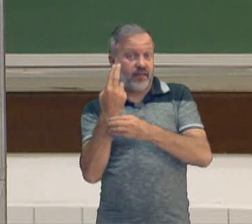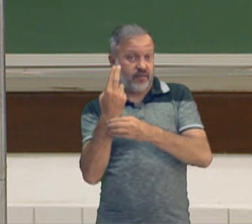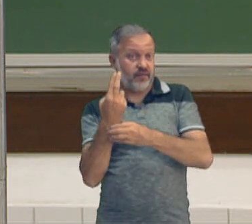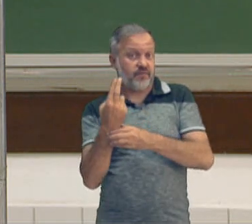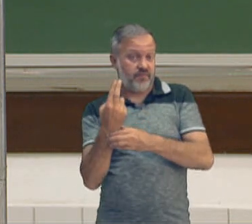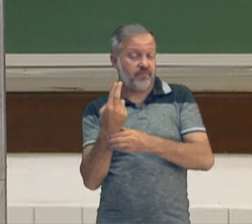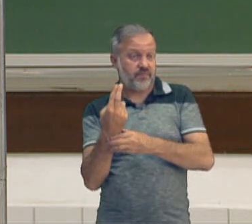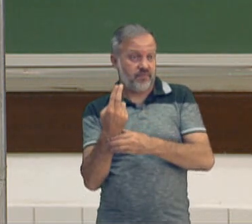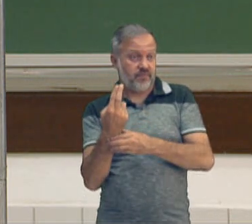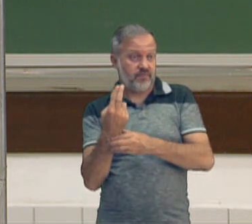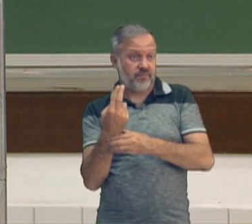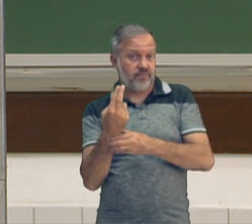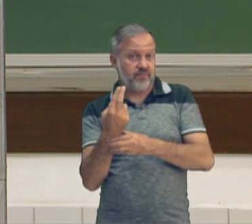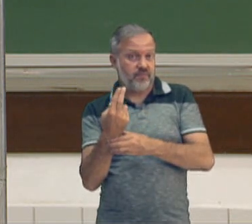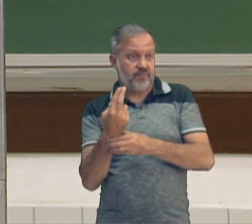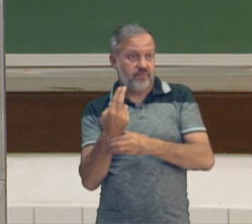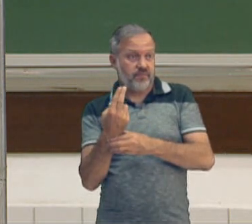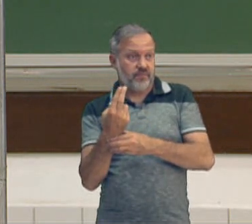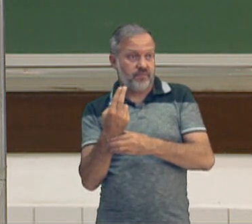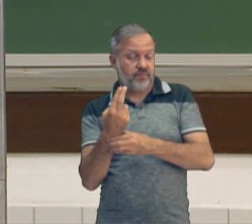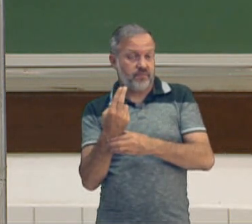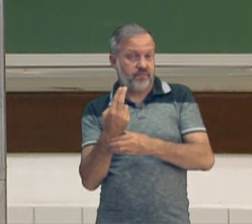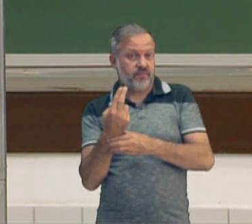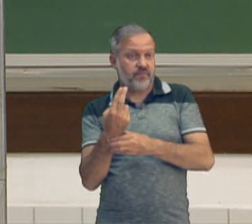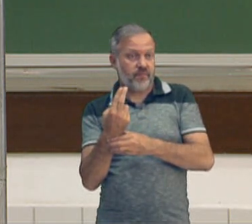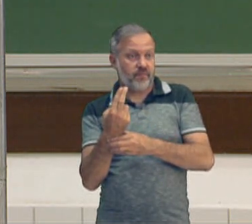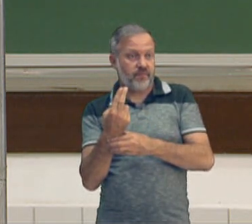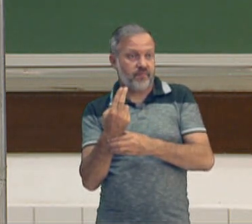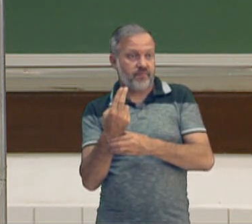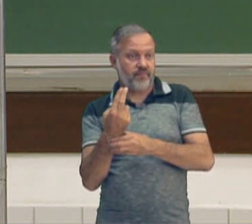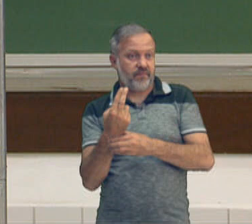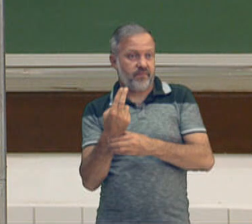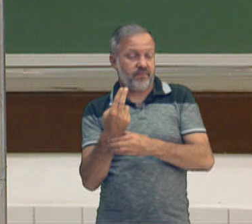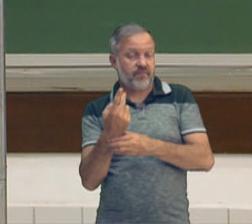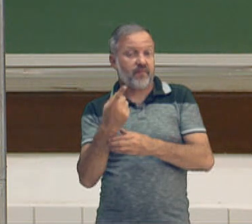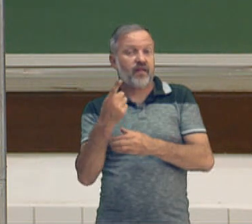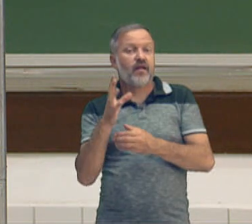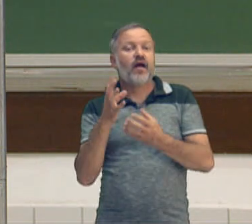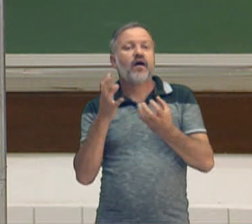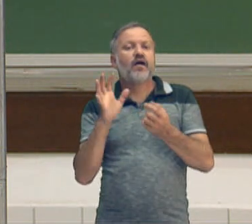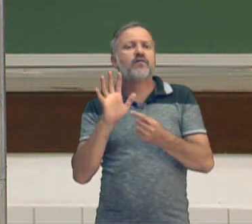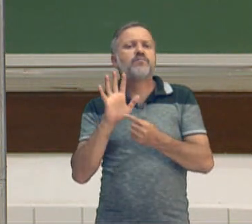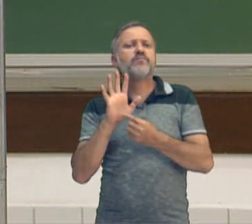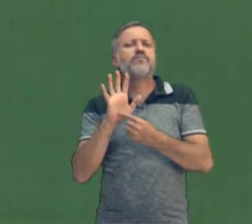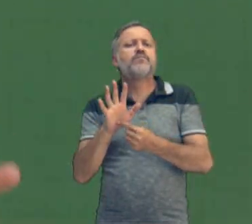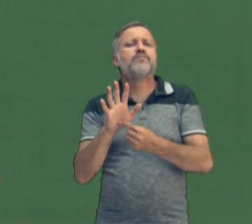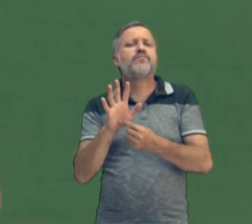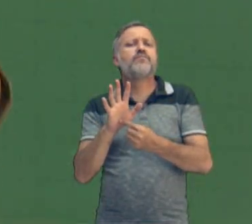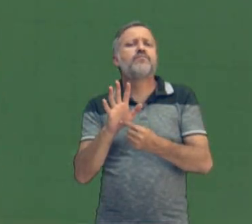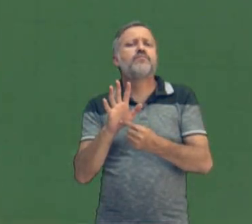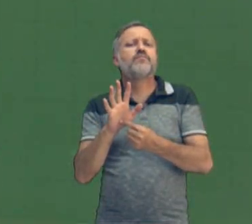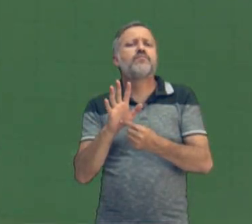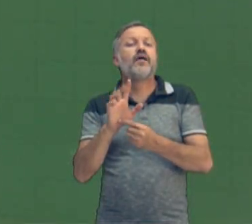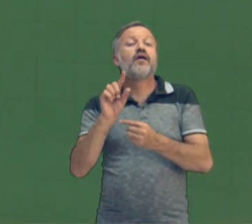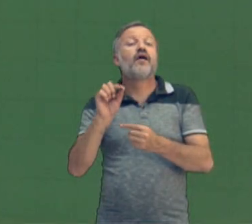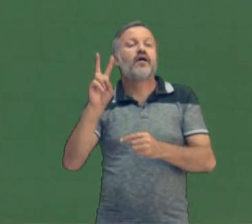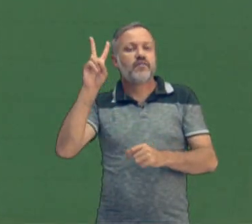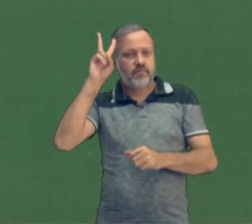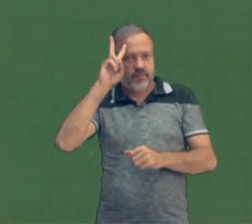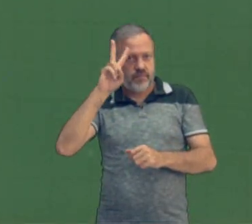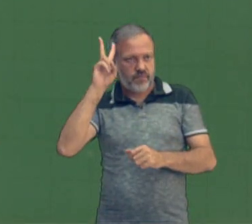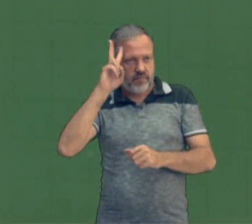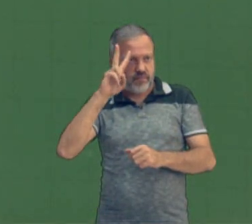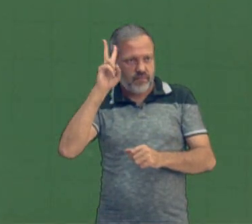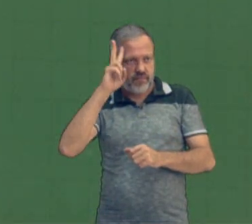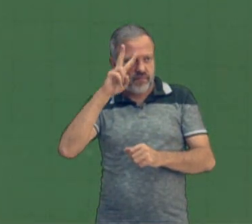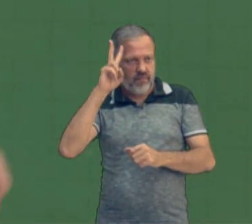retornos quando você se ilumina ou quando você desperta. Bem, e ela ajuda a nos lembrar de uma lei perpétua,